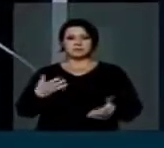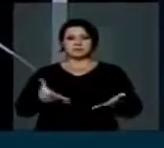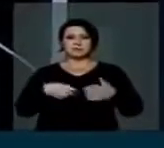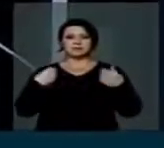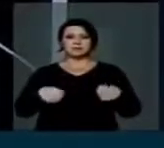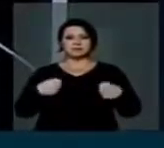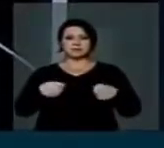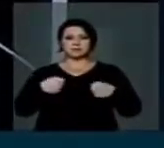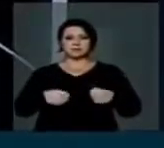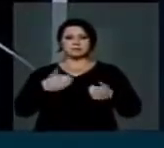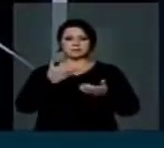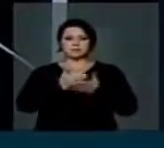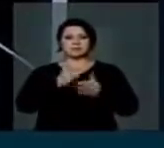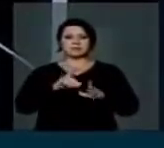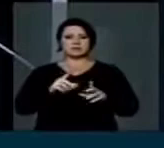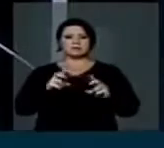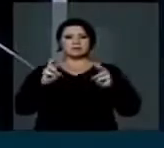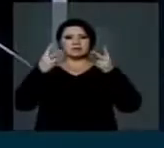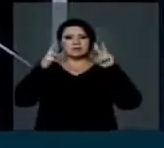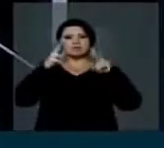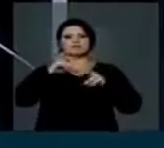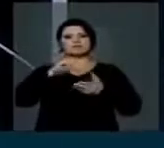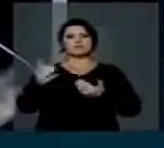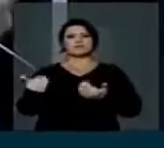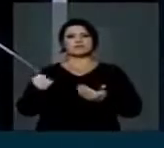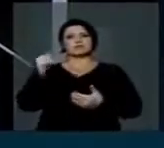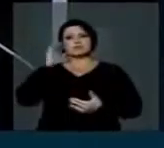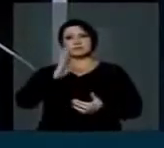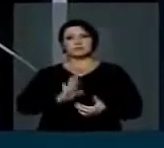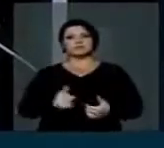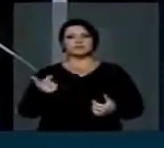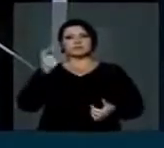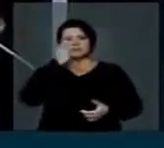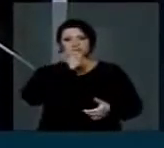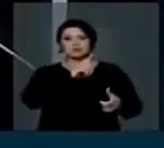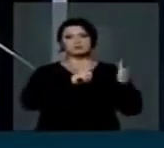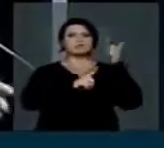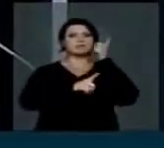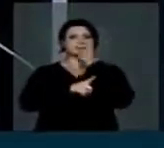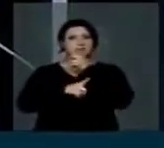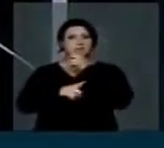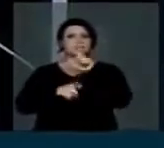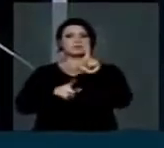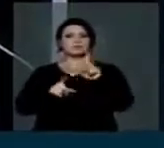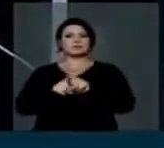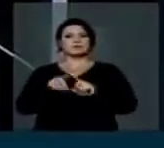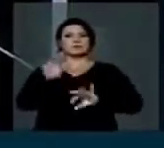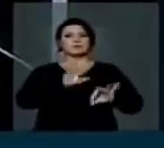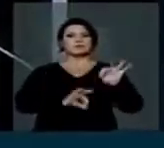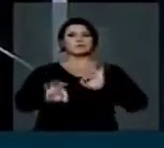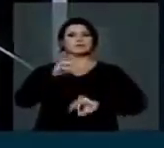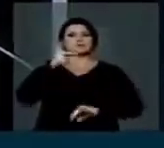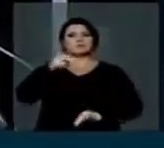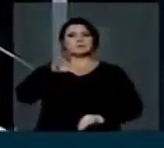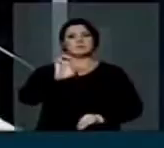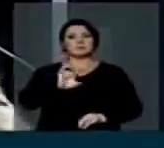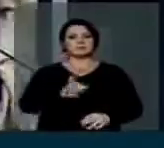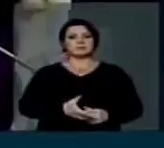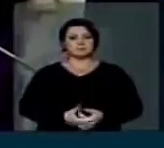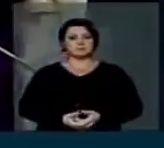nós precisamos combater. E viva a juventude deste Brasil que ganhou, que lutou pelo Plano Nacional de